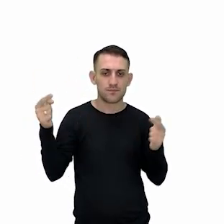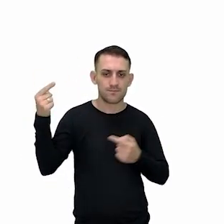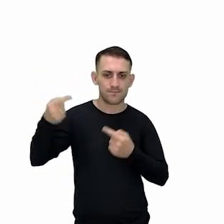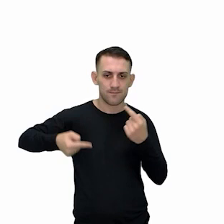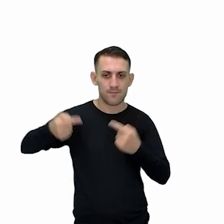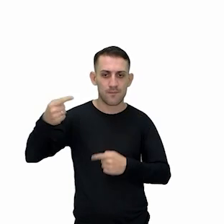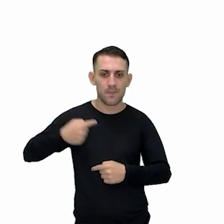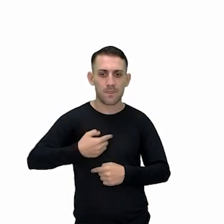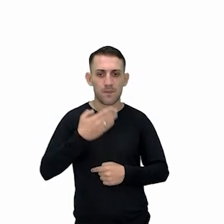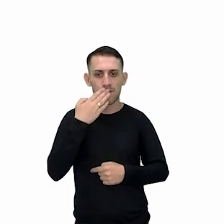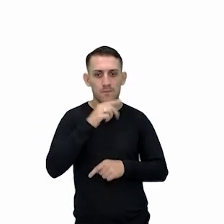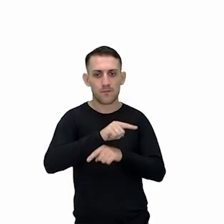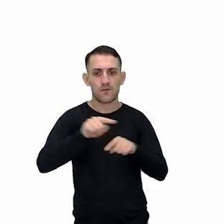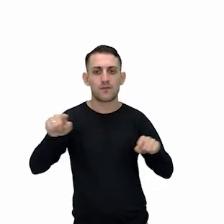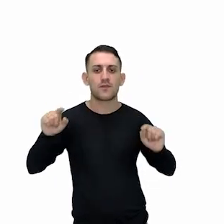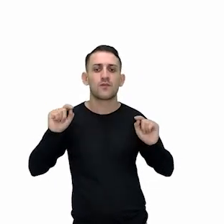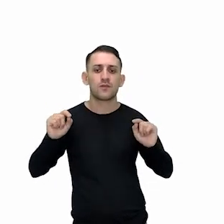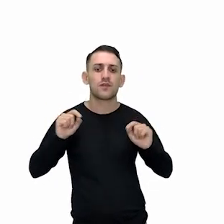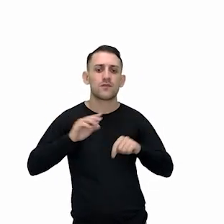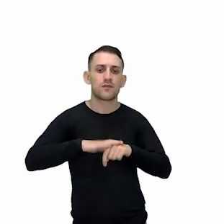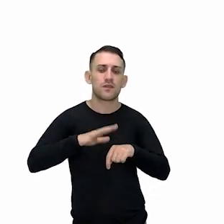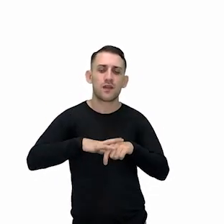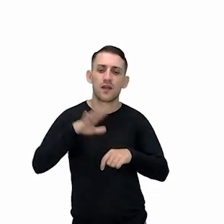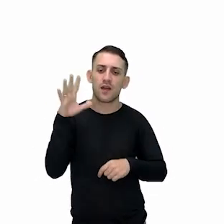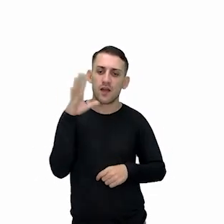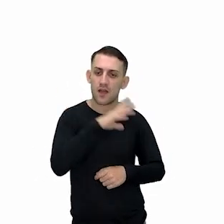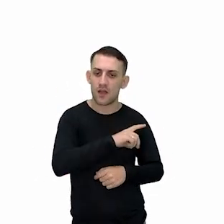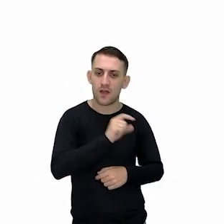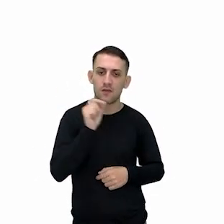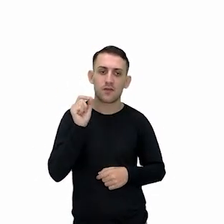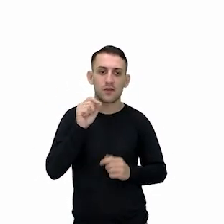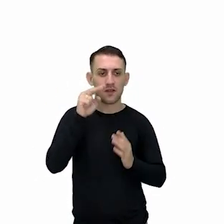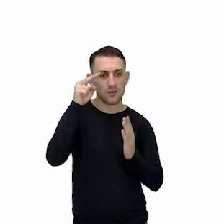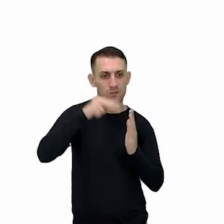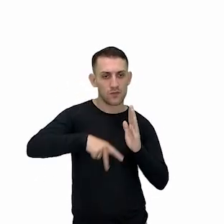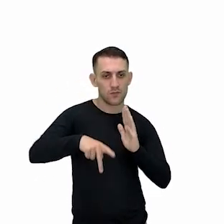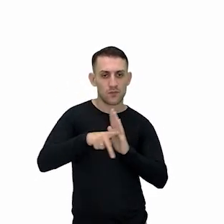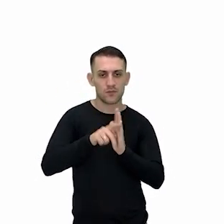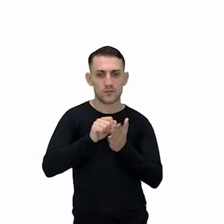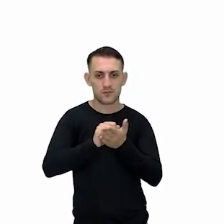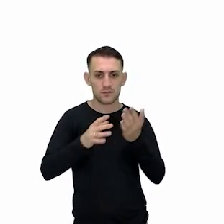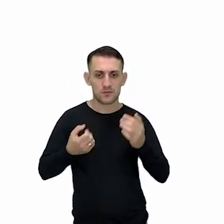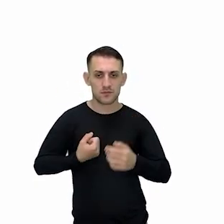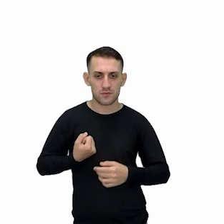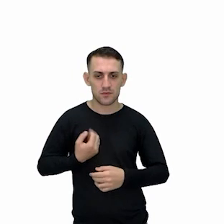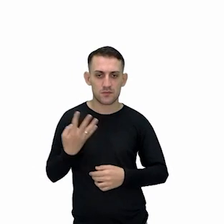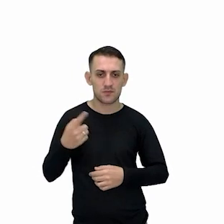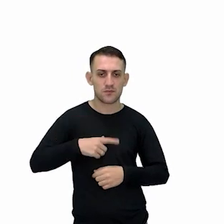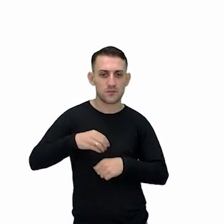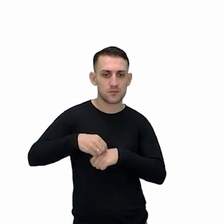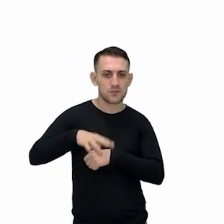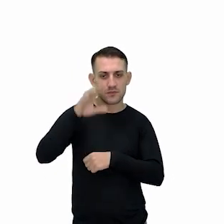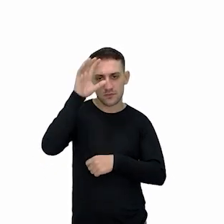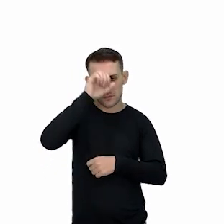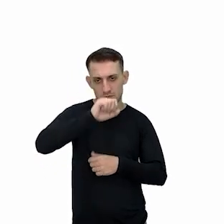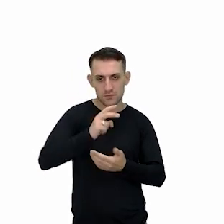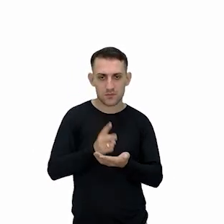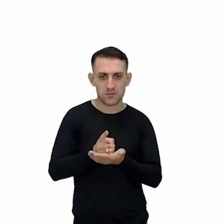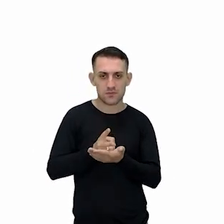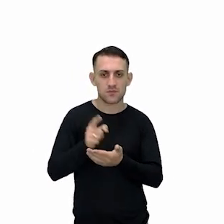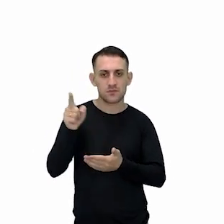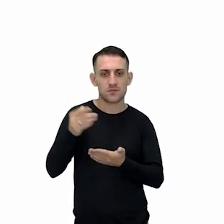eu peço a licença de vocês para realizar rapidamente a leitura da atividade 4, que é sugerida no Aprender Sempre, lá na